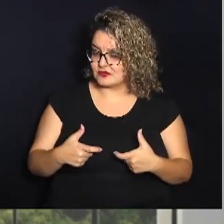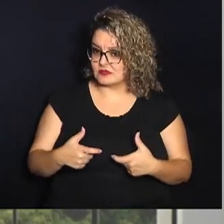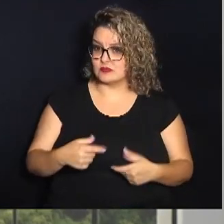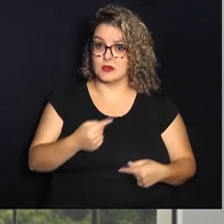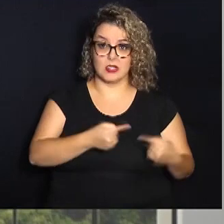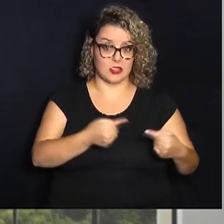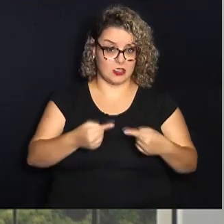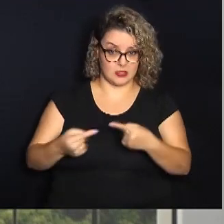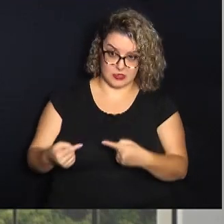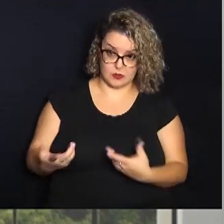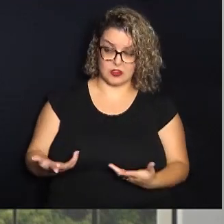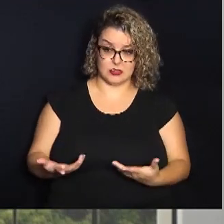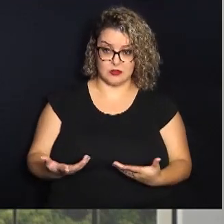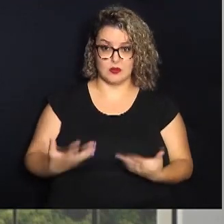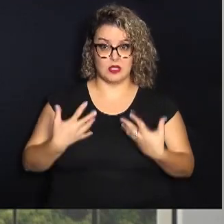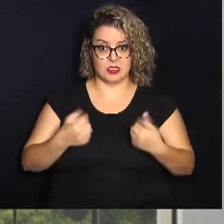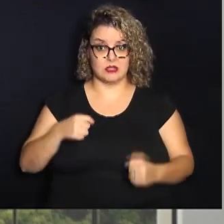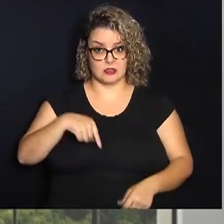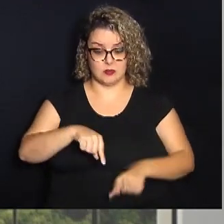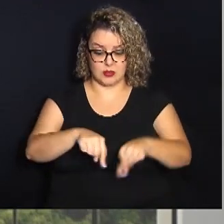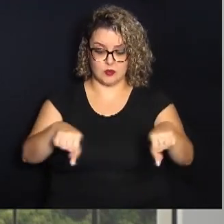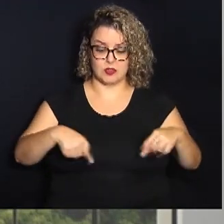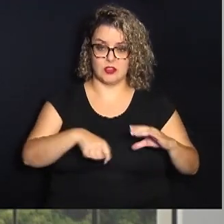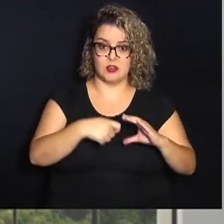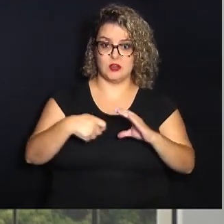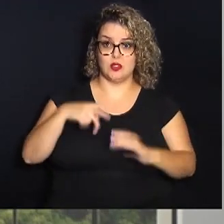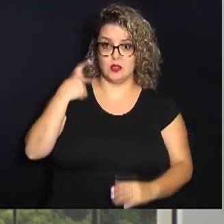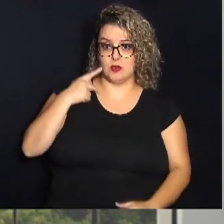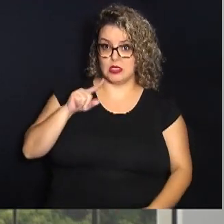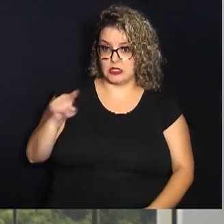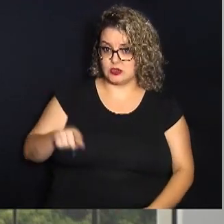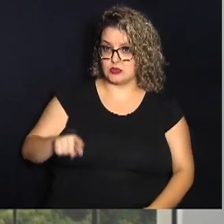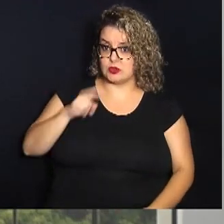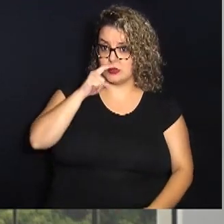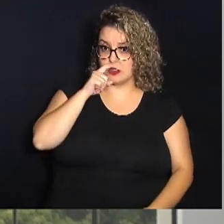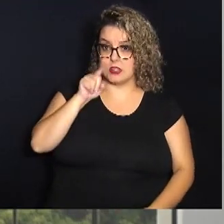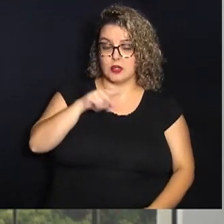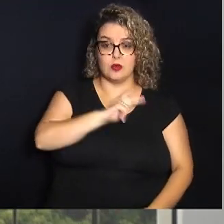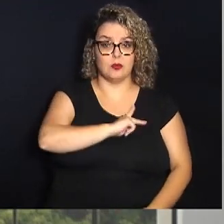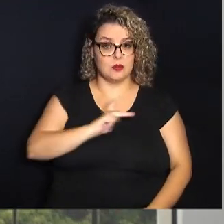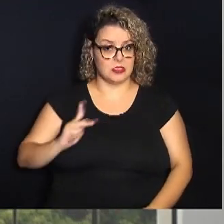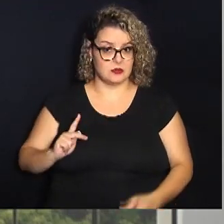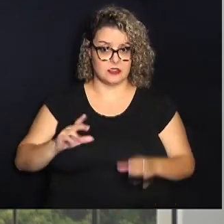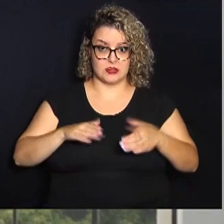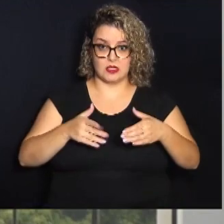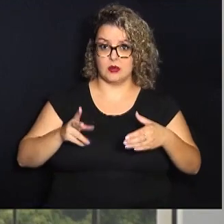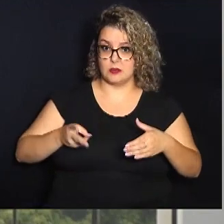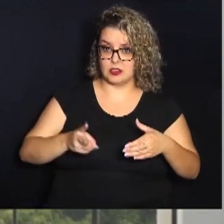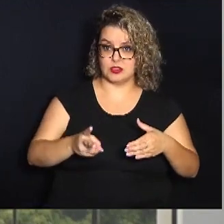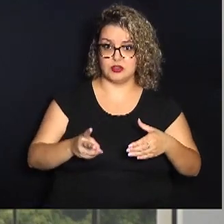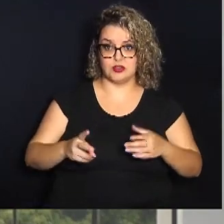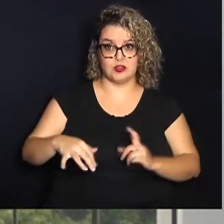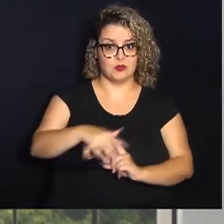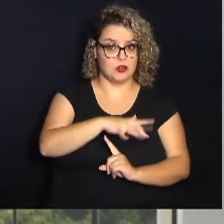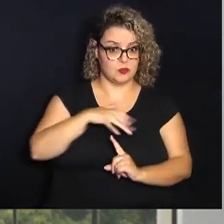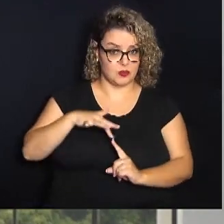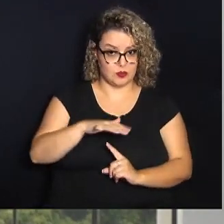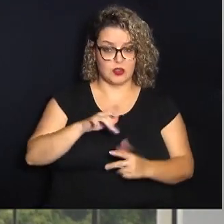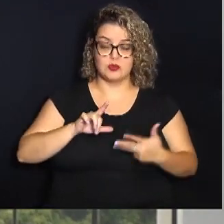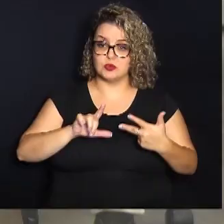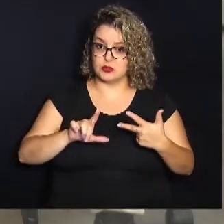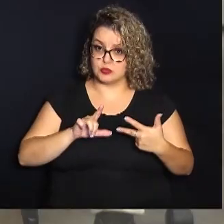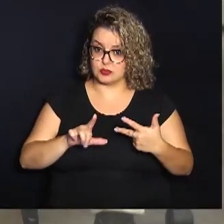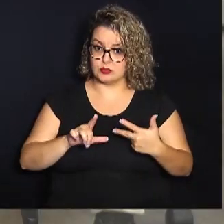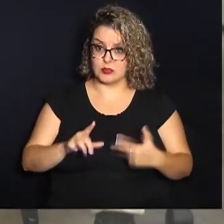debater este assunto, recebo aqui no estúdio o vereador Zé Carlos, que é o presidente da Comissão Permanente de Meio Ambiente do Legislativo,